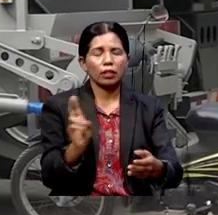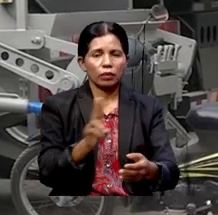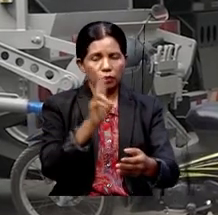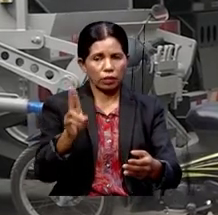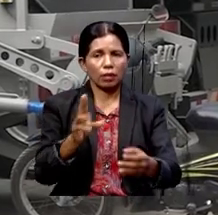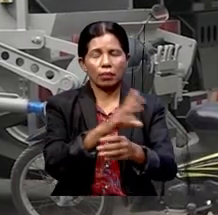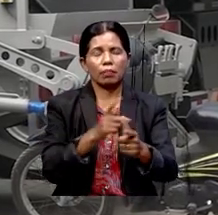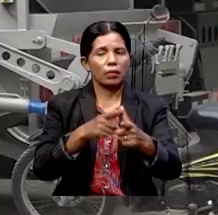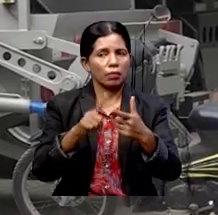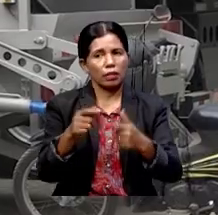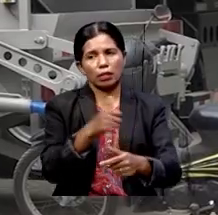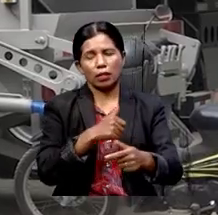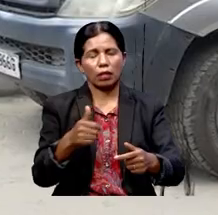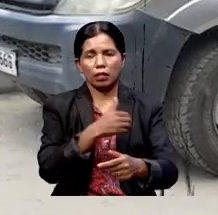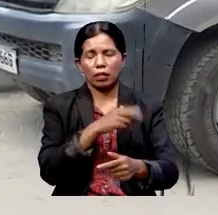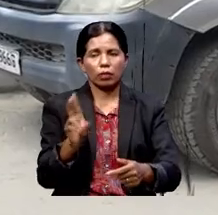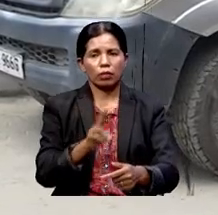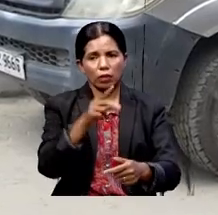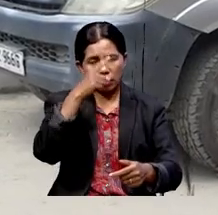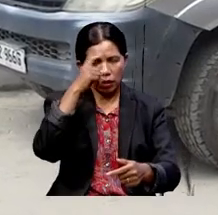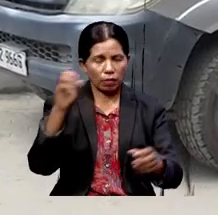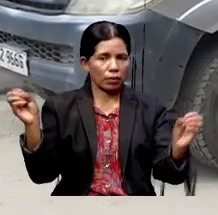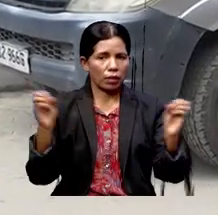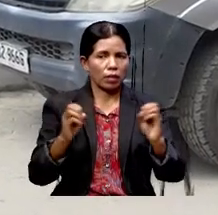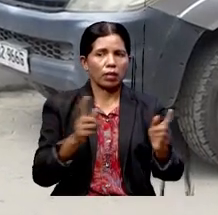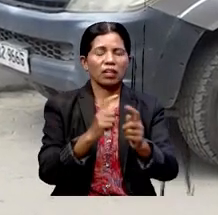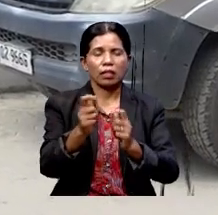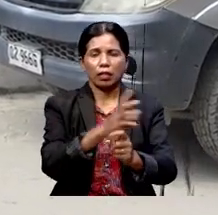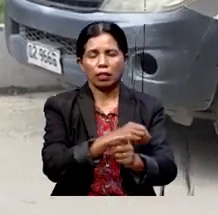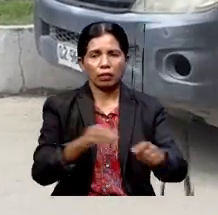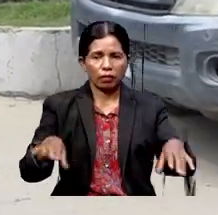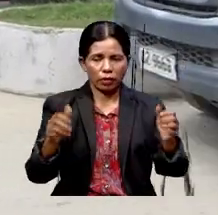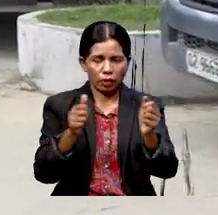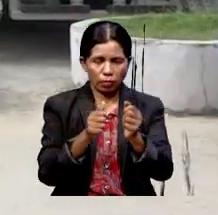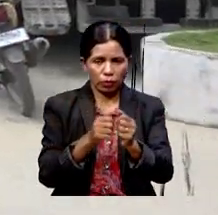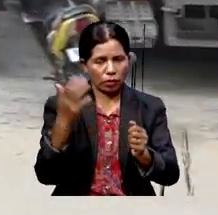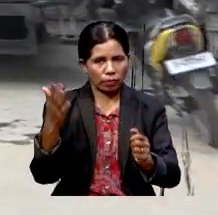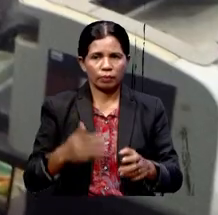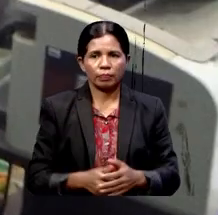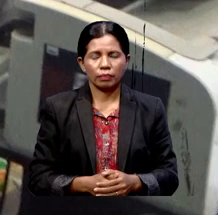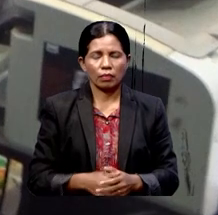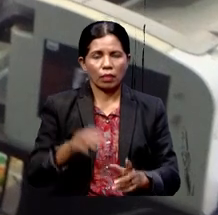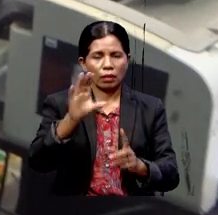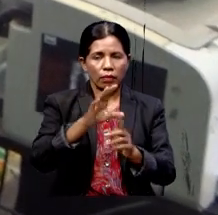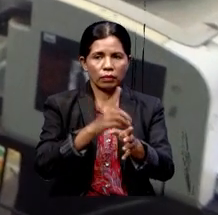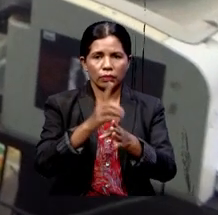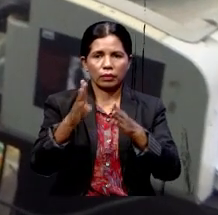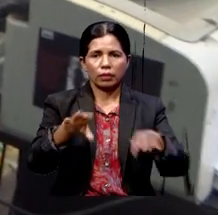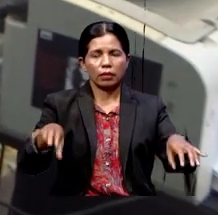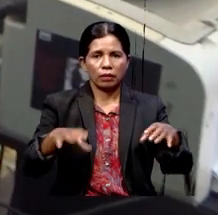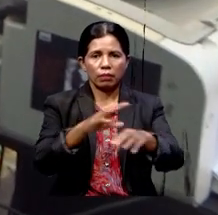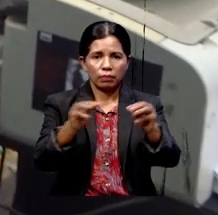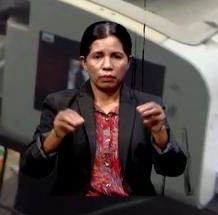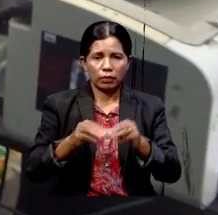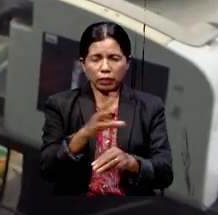ona mai be barak maksida ku utiliza tambalai ha técnico atu opera equipamento refere no ne sefi departamento serviço